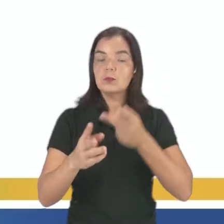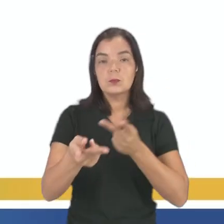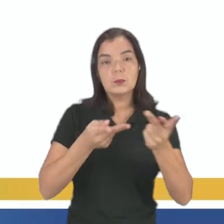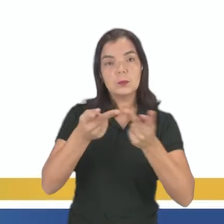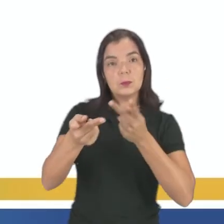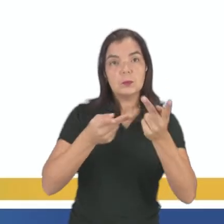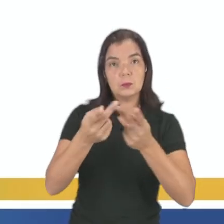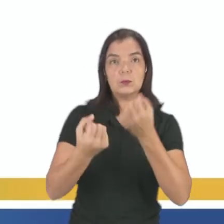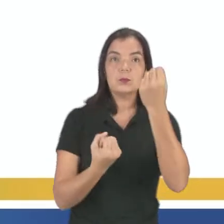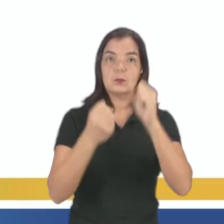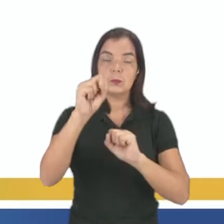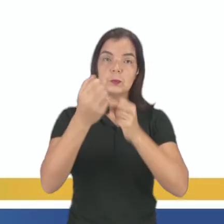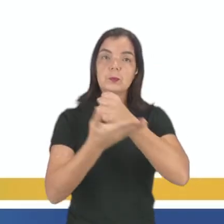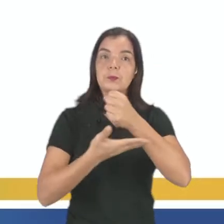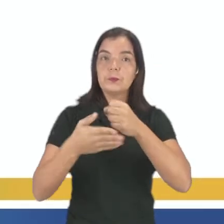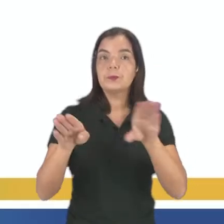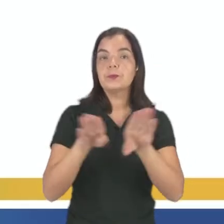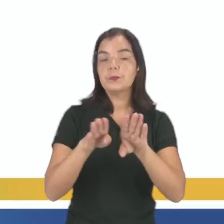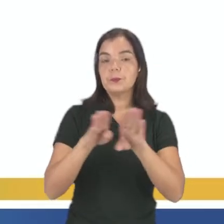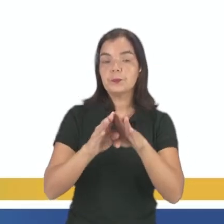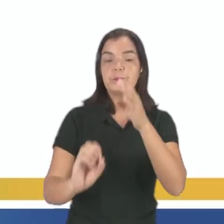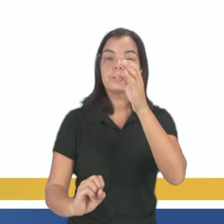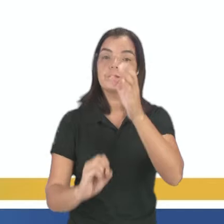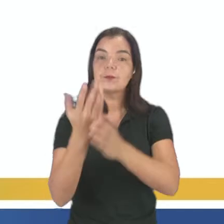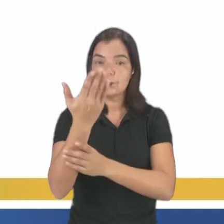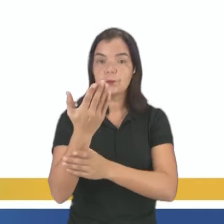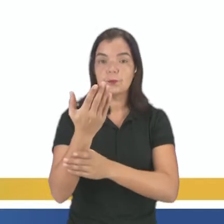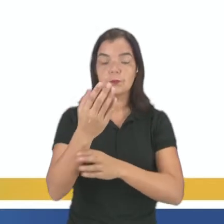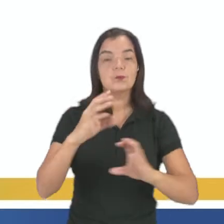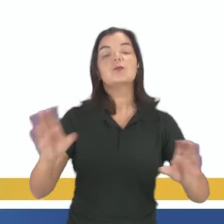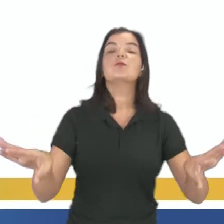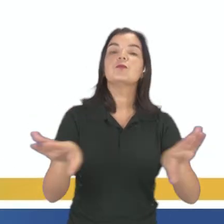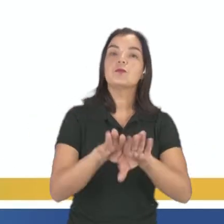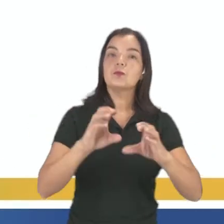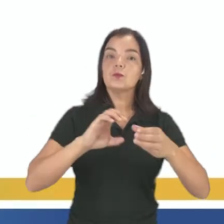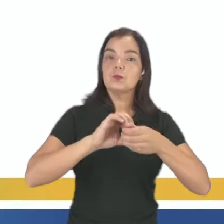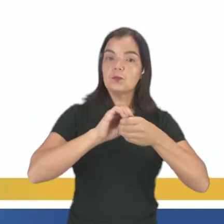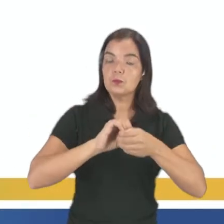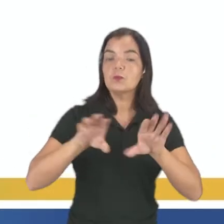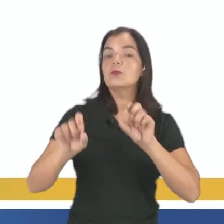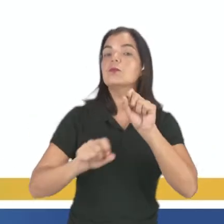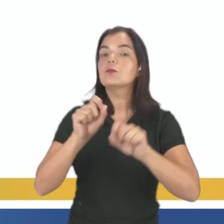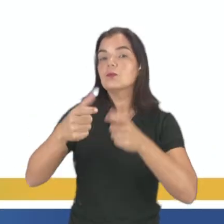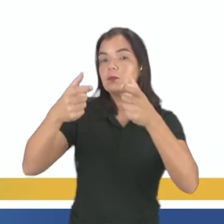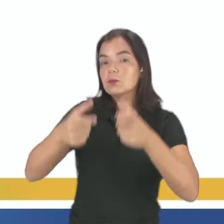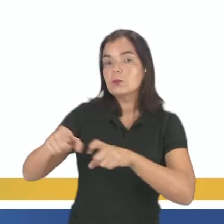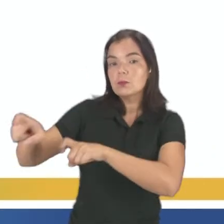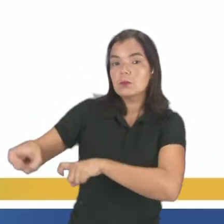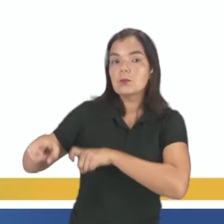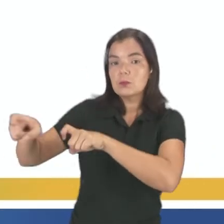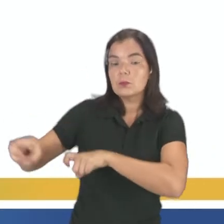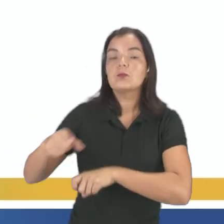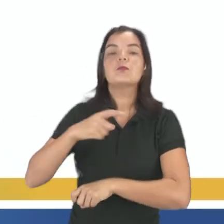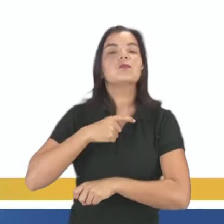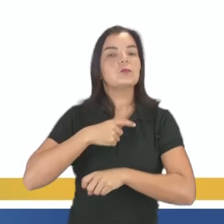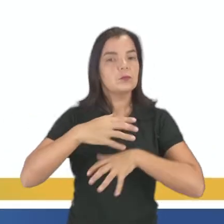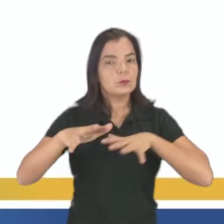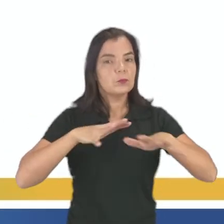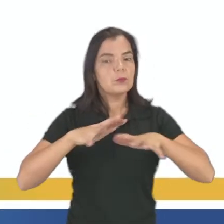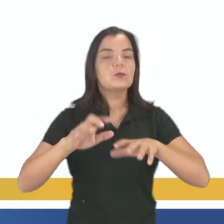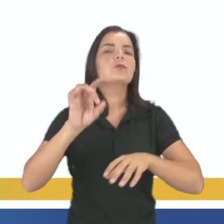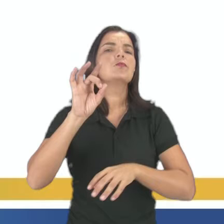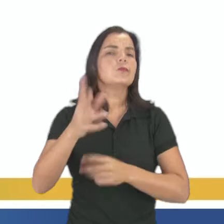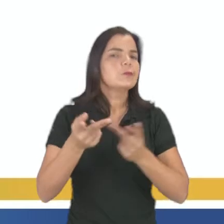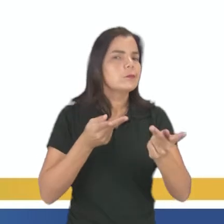aí na indústria de base, né? E também a gente tem a criação de cooperativas nos campos, né? Então, a gente tem aí esse movimento. Só